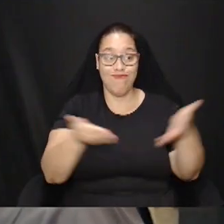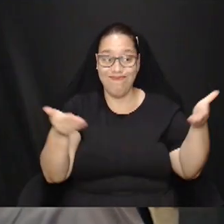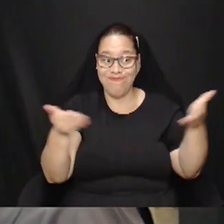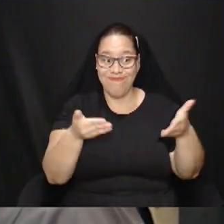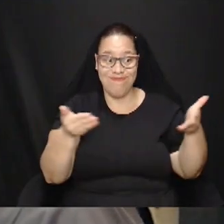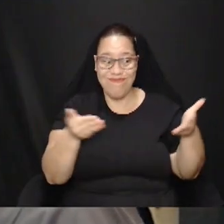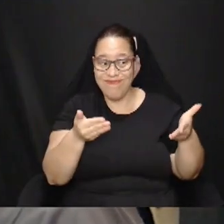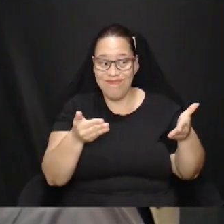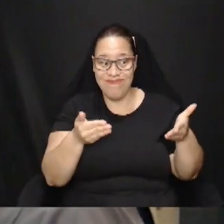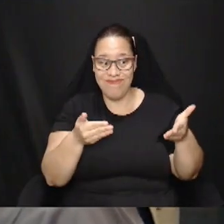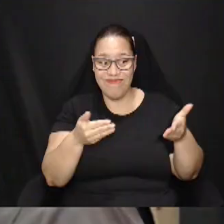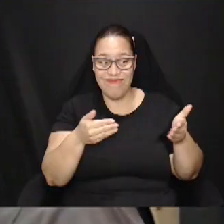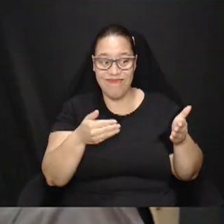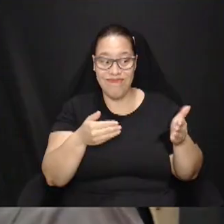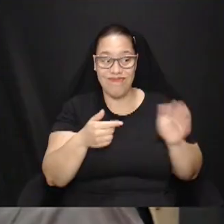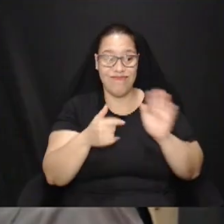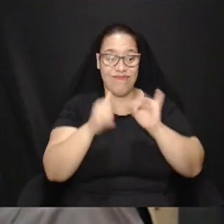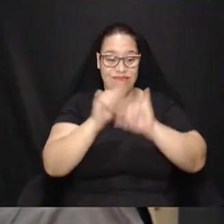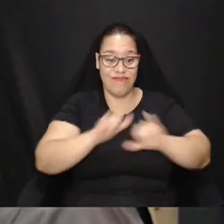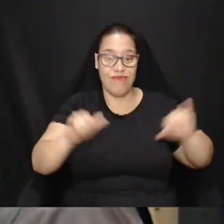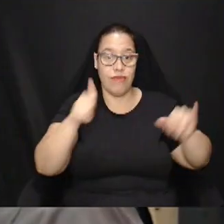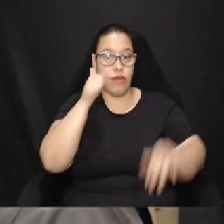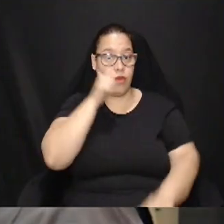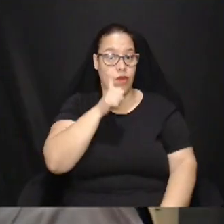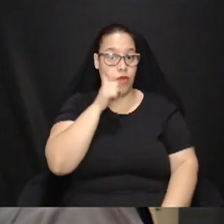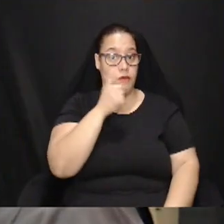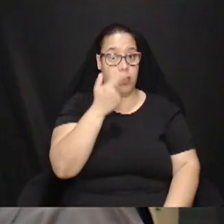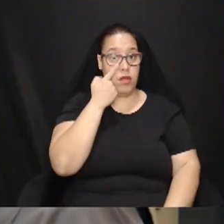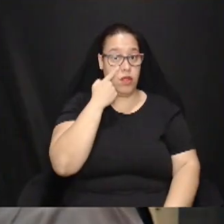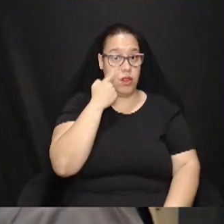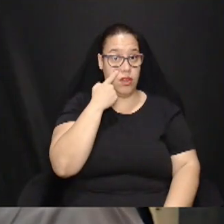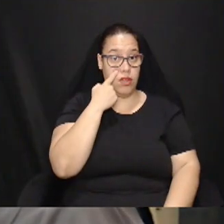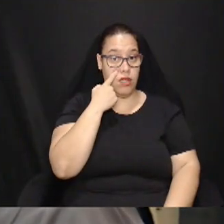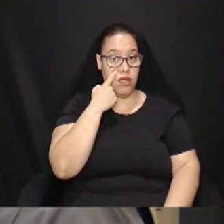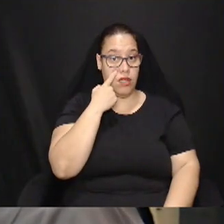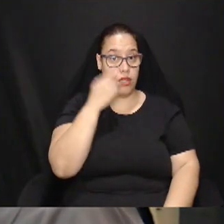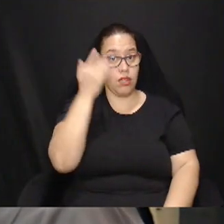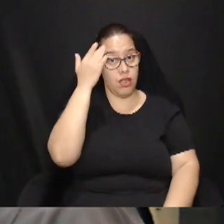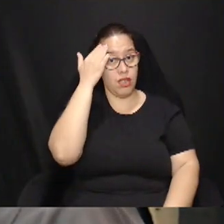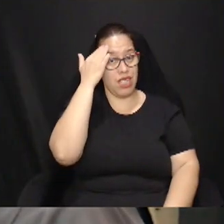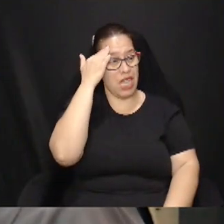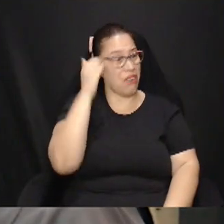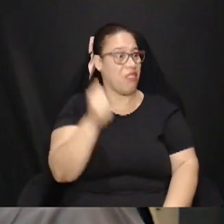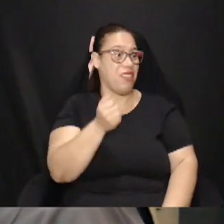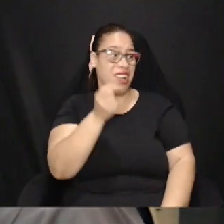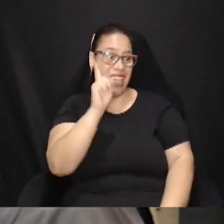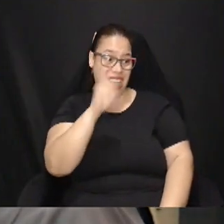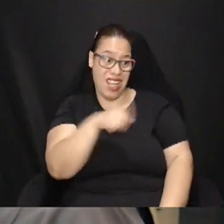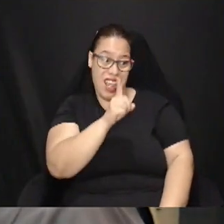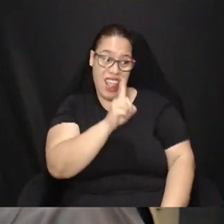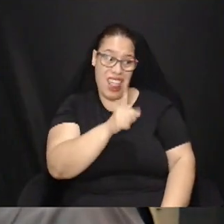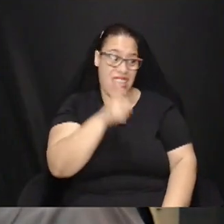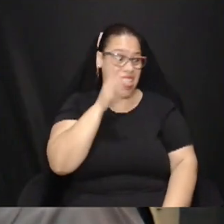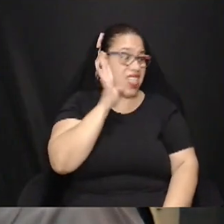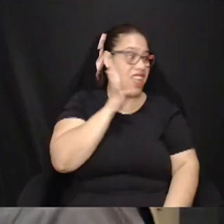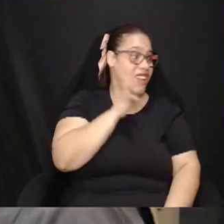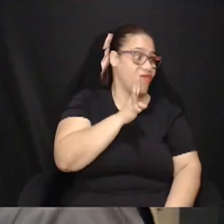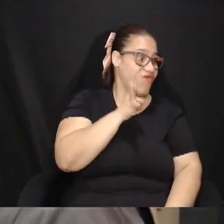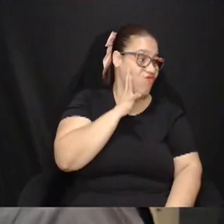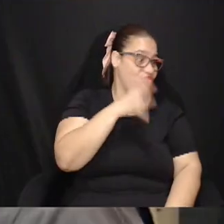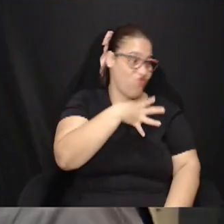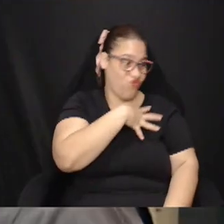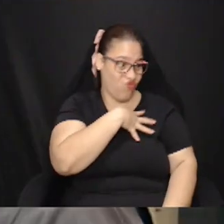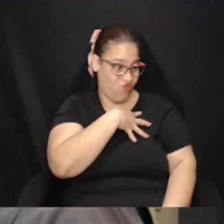mercado publicitário diz à mulher, olha, não sei se é tão legal assim, né, ter filho. Exato. O